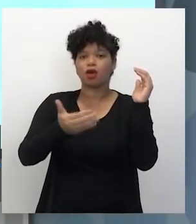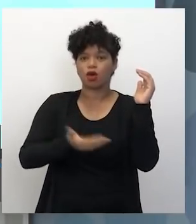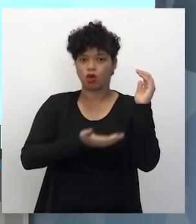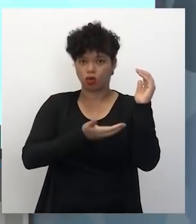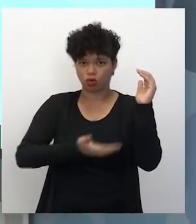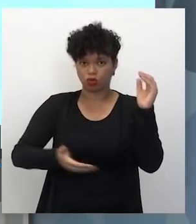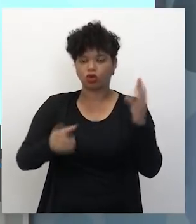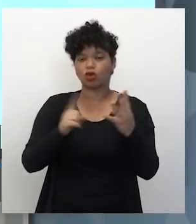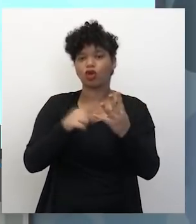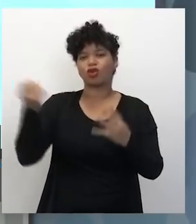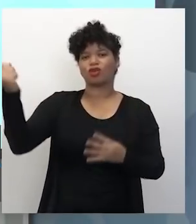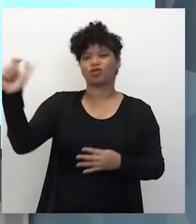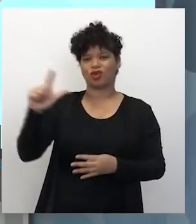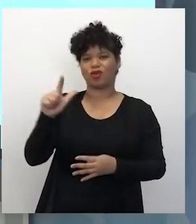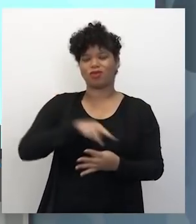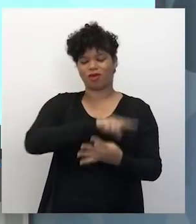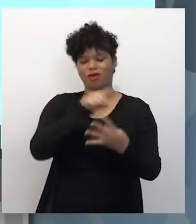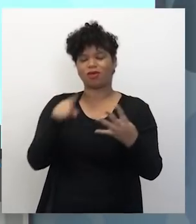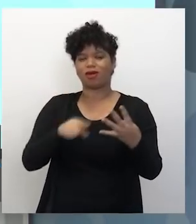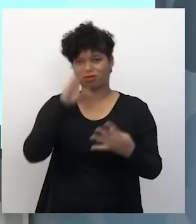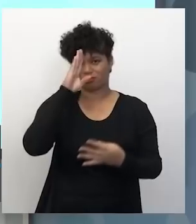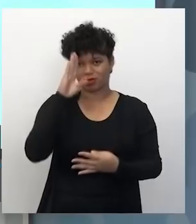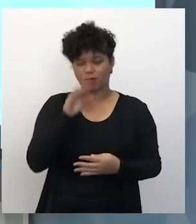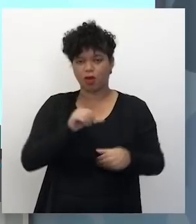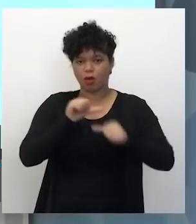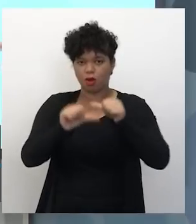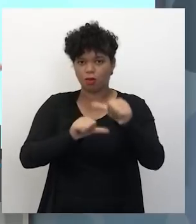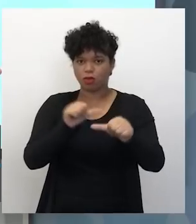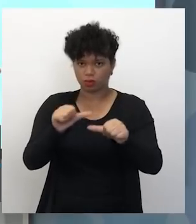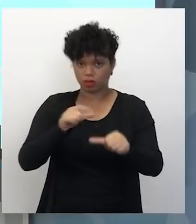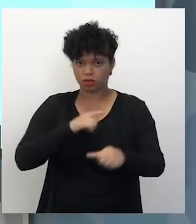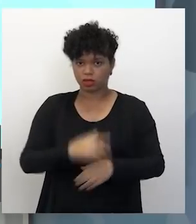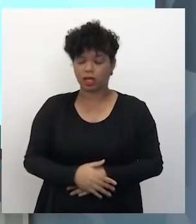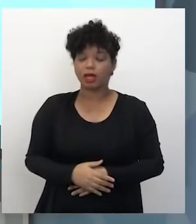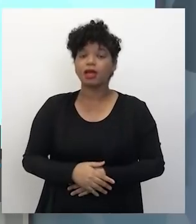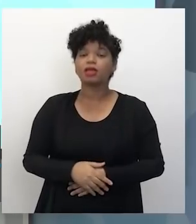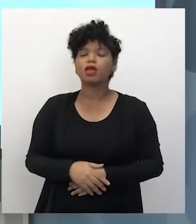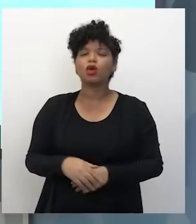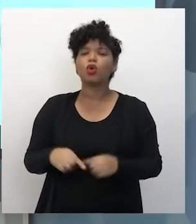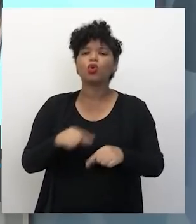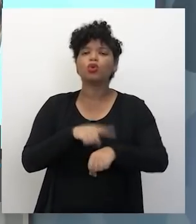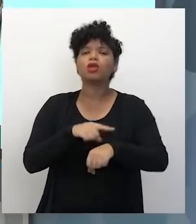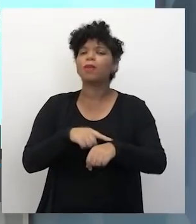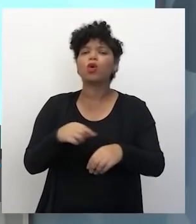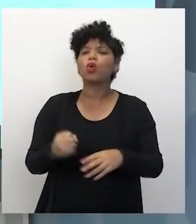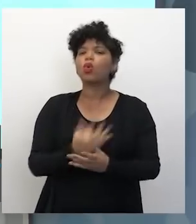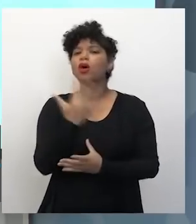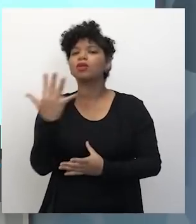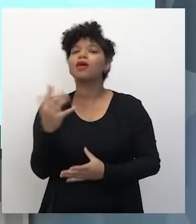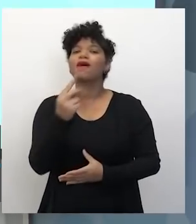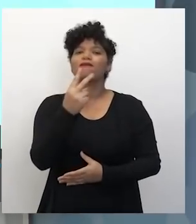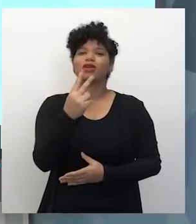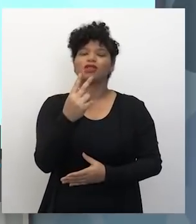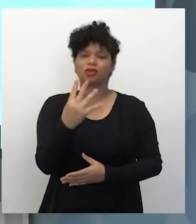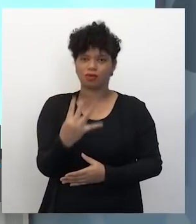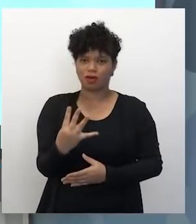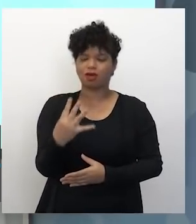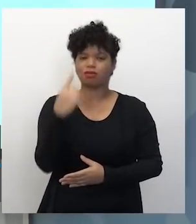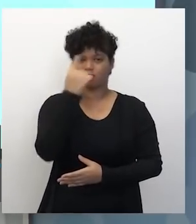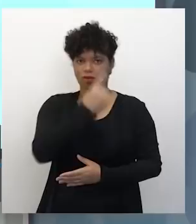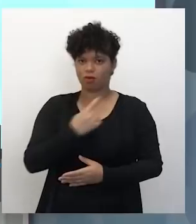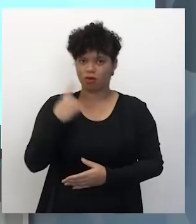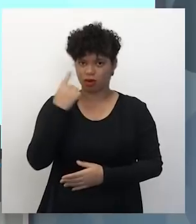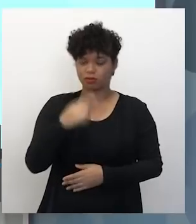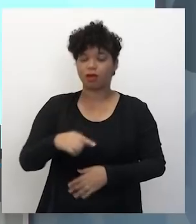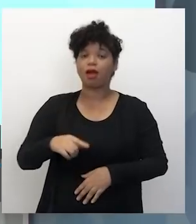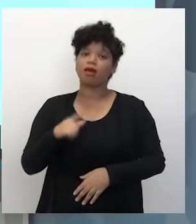o planeta, é o movimento em torno do próprio eixo. E leva 24 horas. E aí temos a manhã, a tarde e a noite.